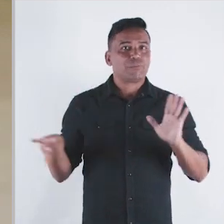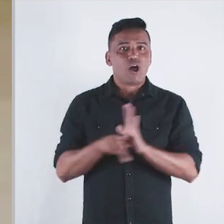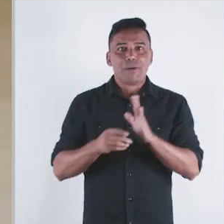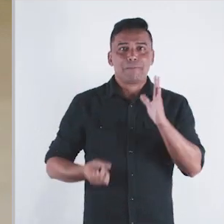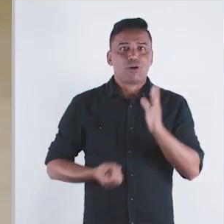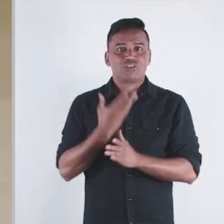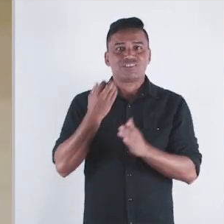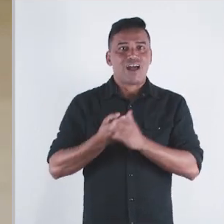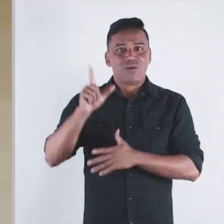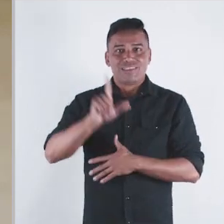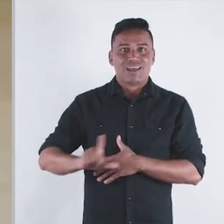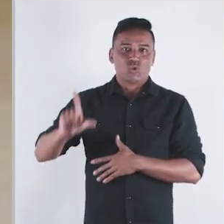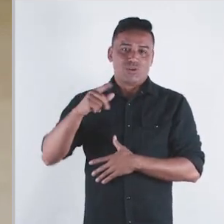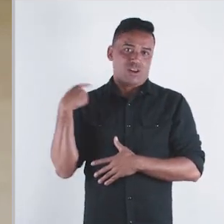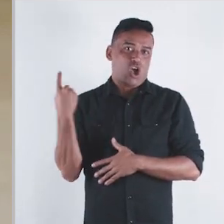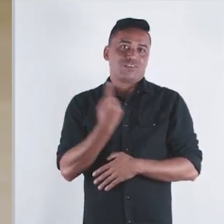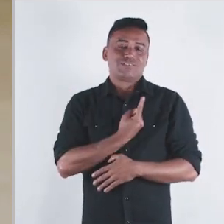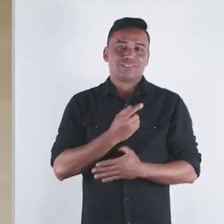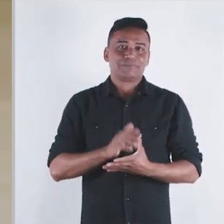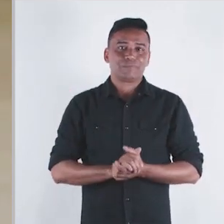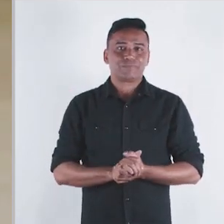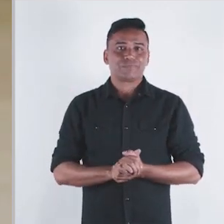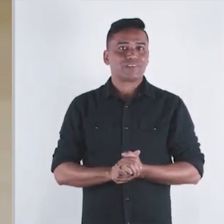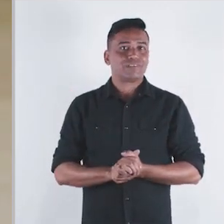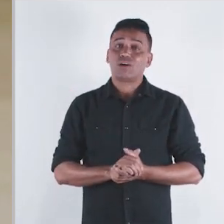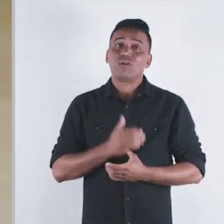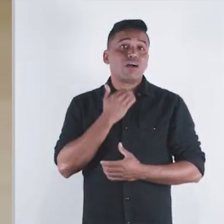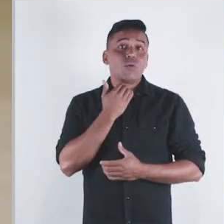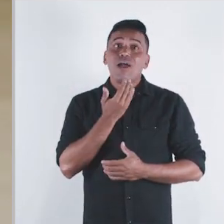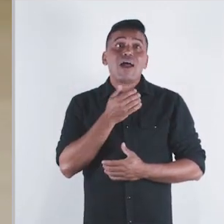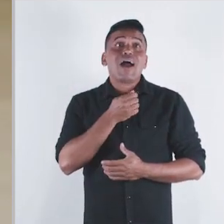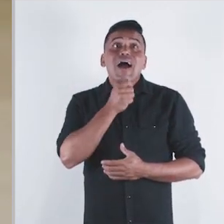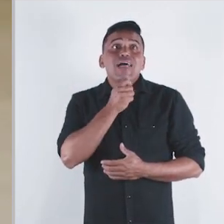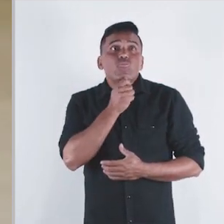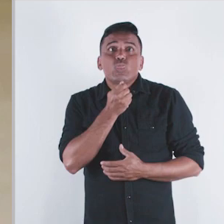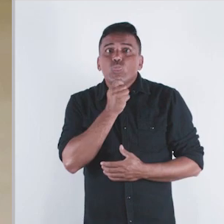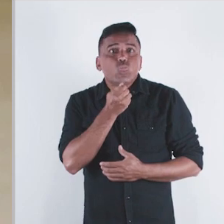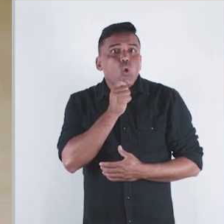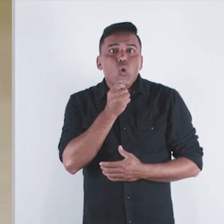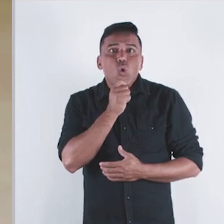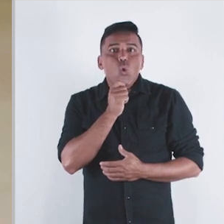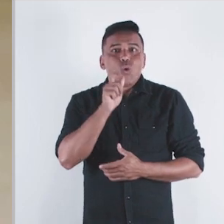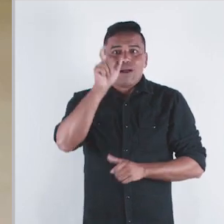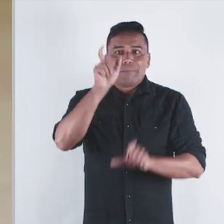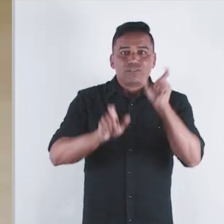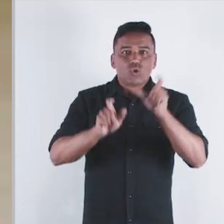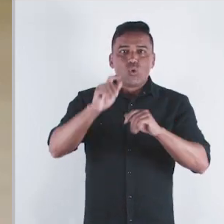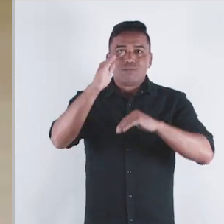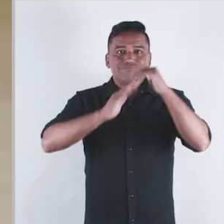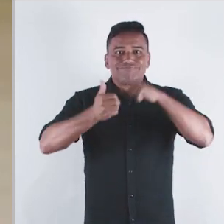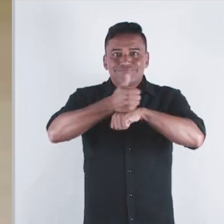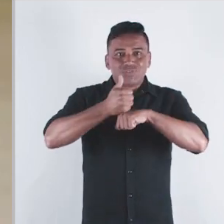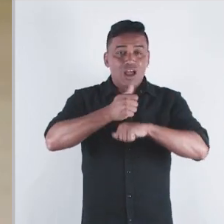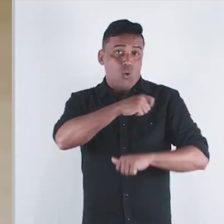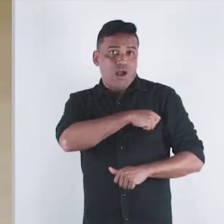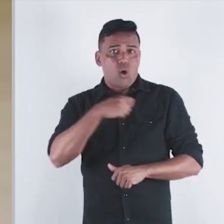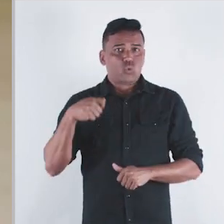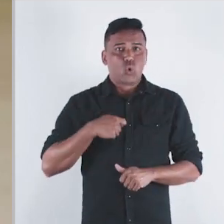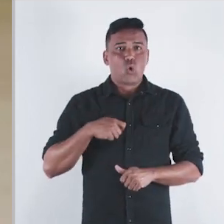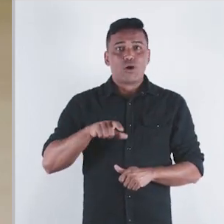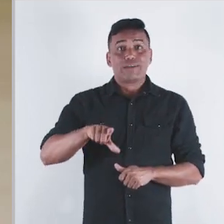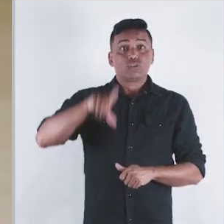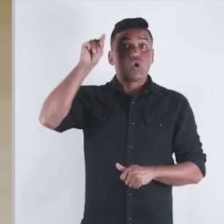produção. Então, não é à toa que os nossos autores estão optando